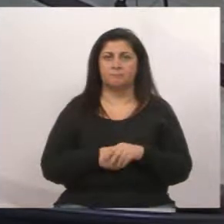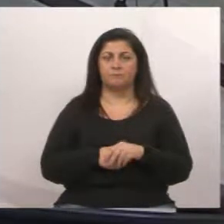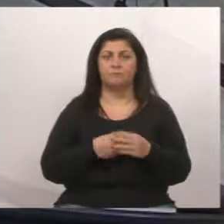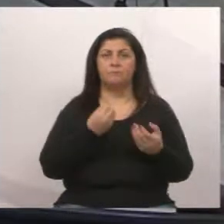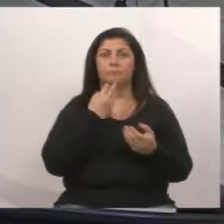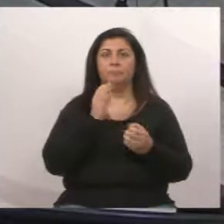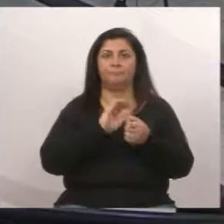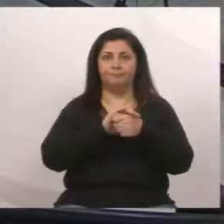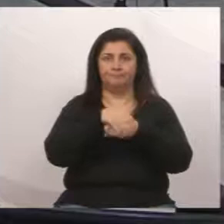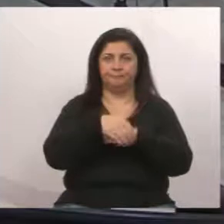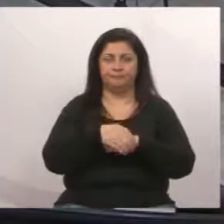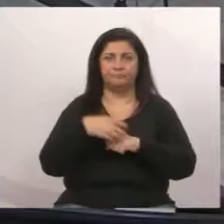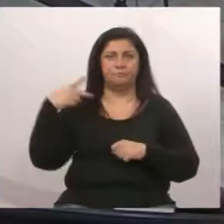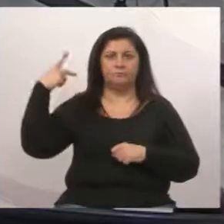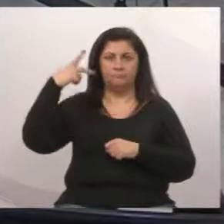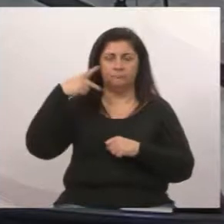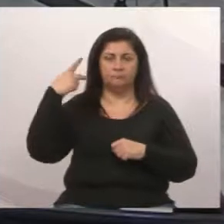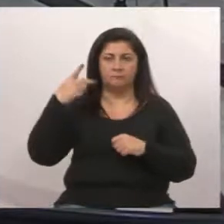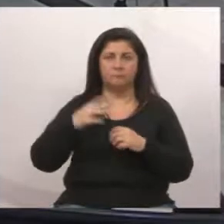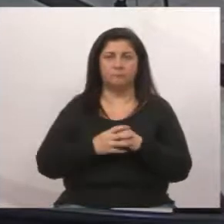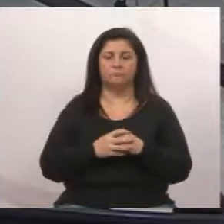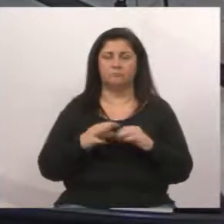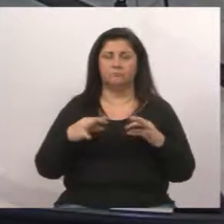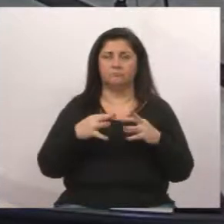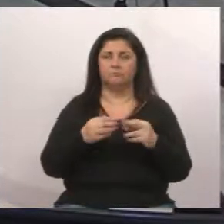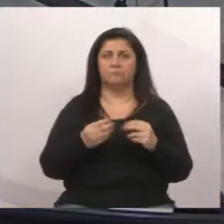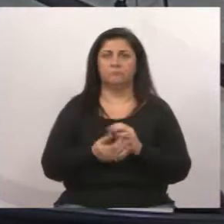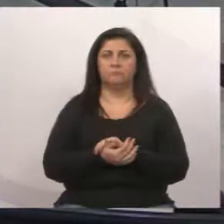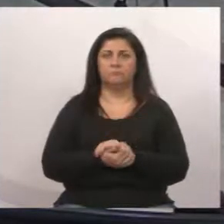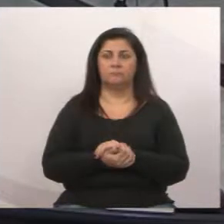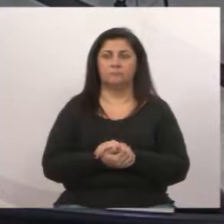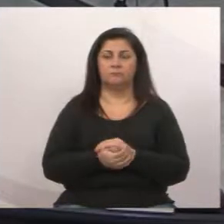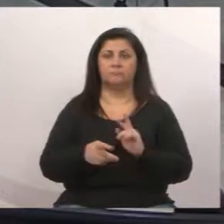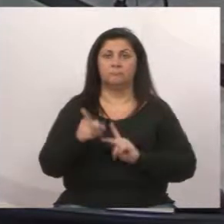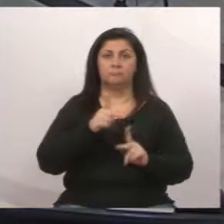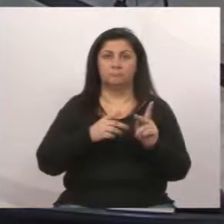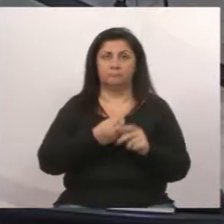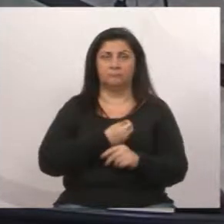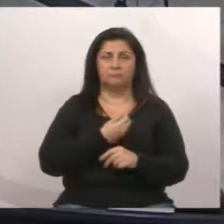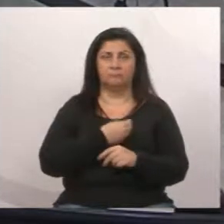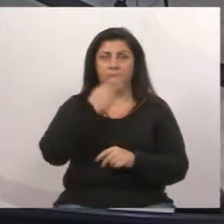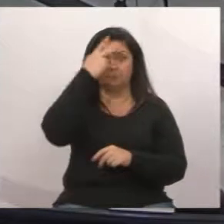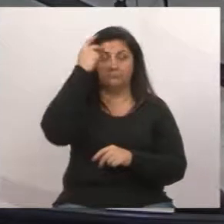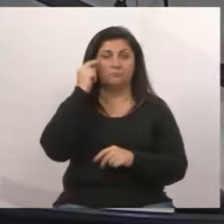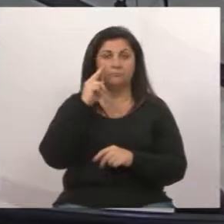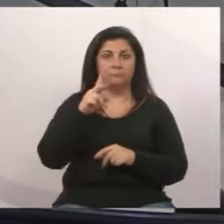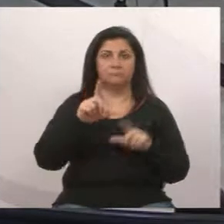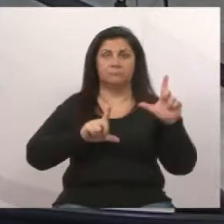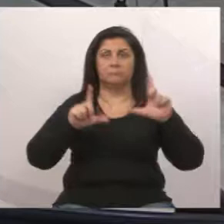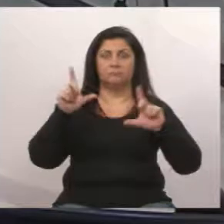Boa noite, os vereadores, membros da mesa. Boa noite, vereadores, público presente, telespectadores.